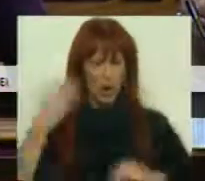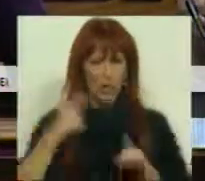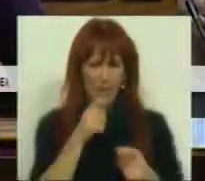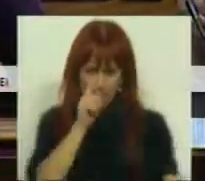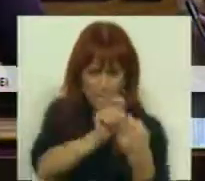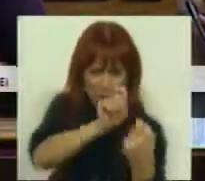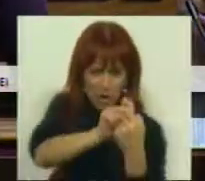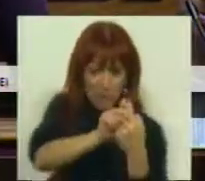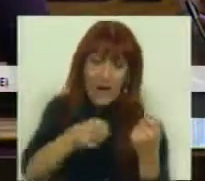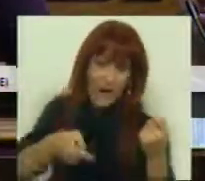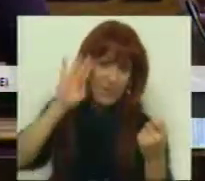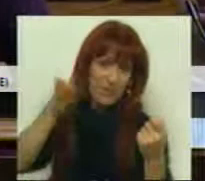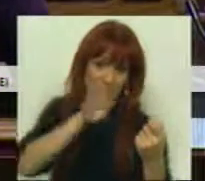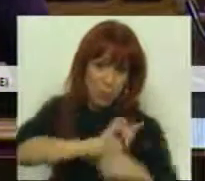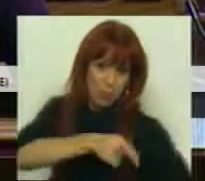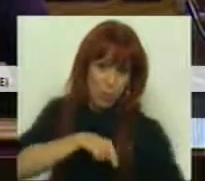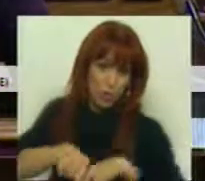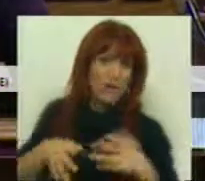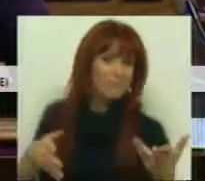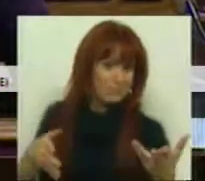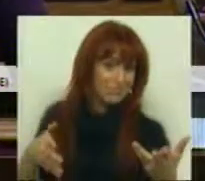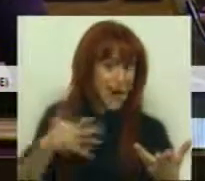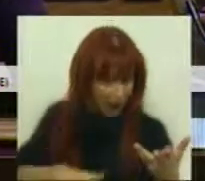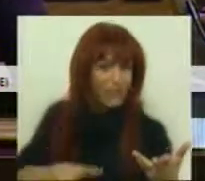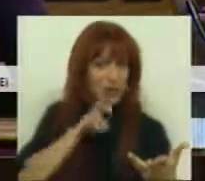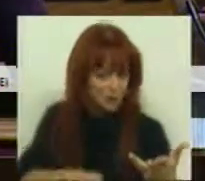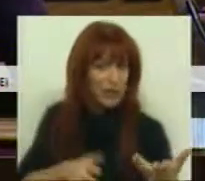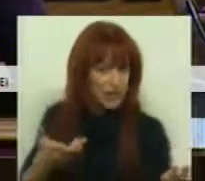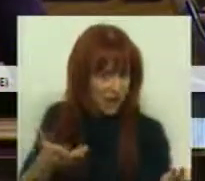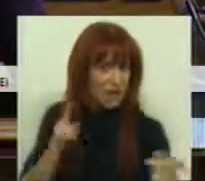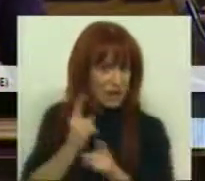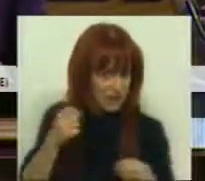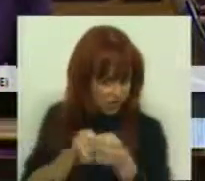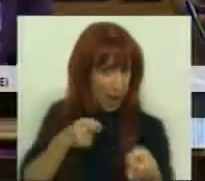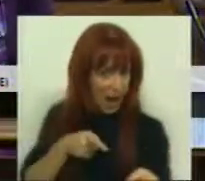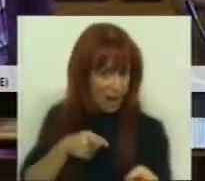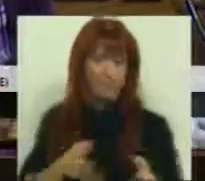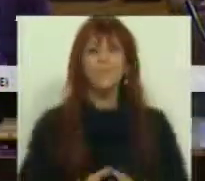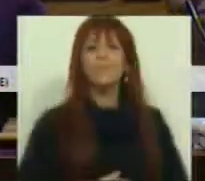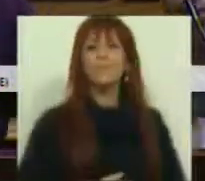proximidade e é preciso saber se o poder político, de facto, quer responder a este mesmo desafio.